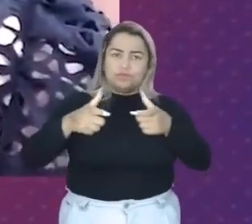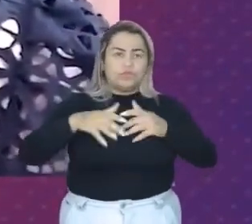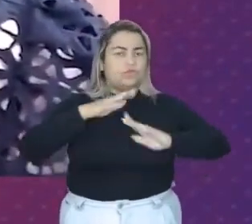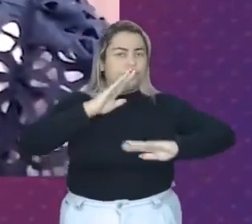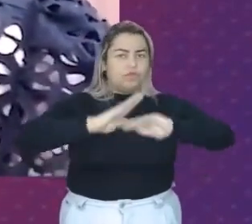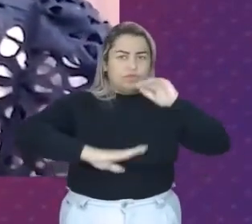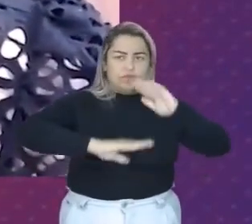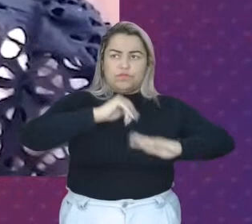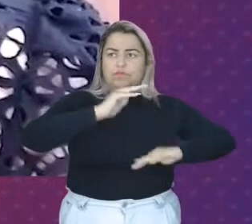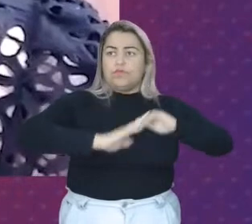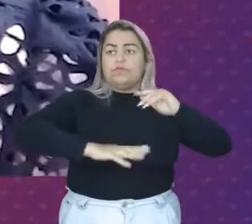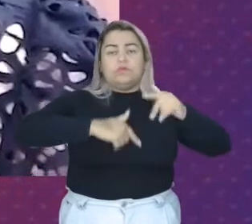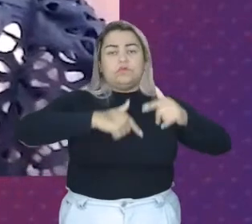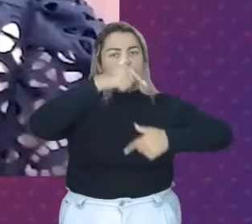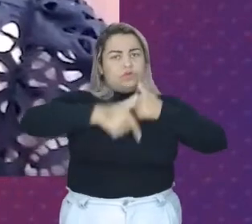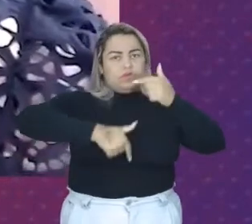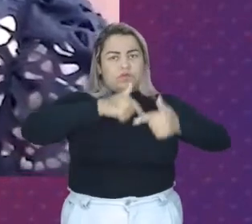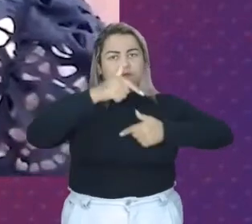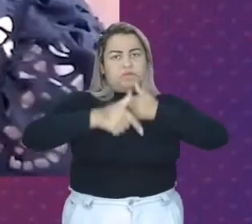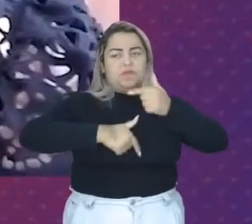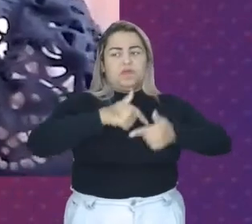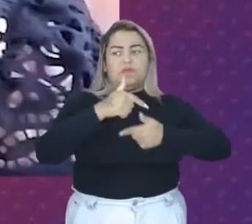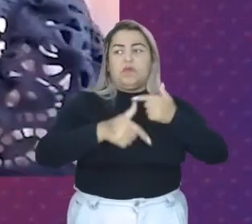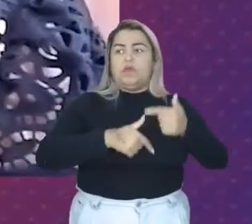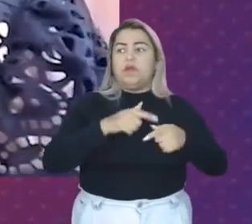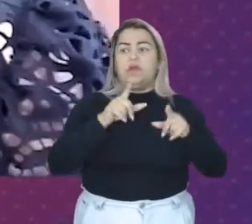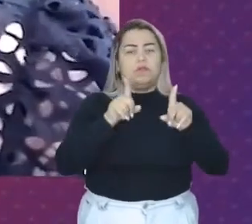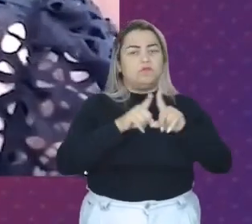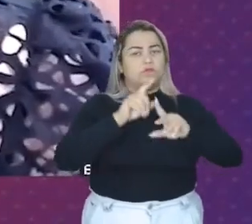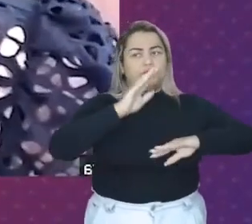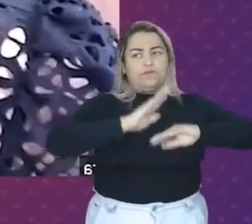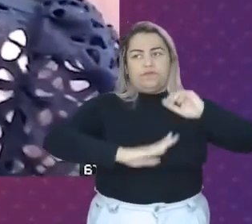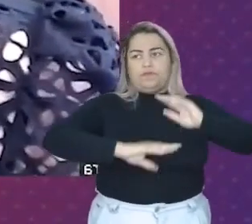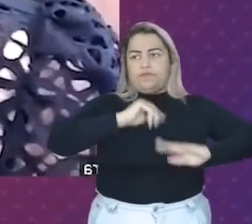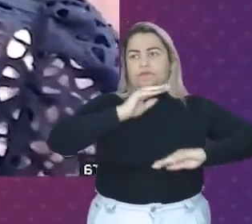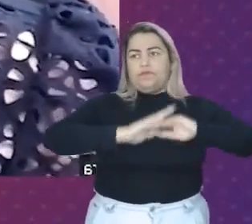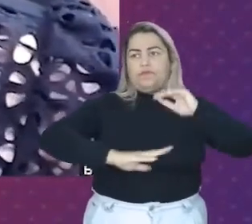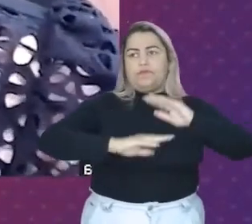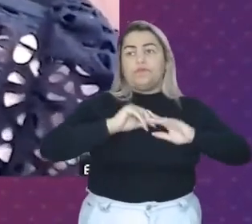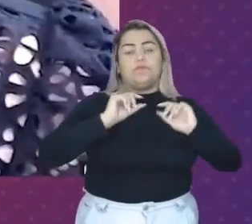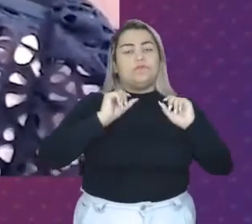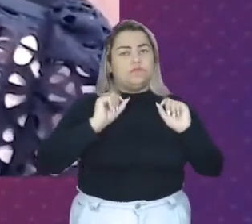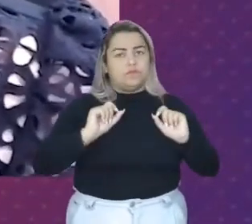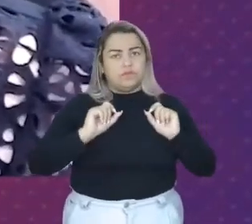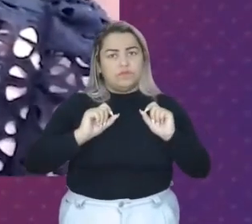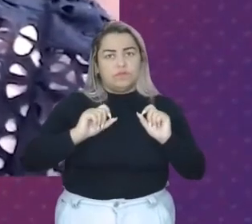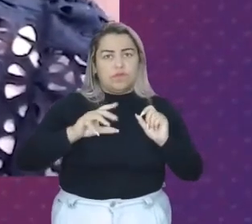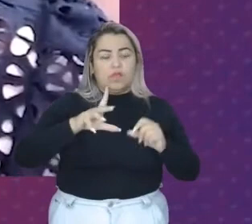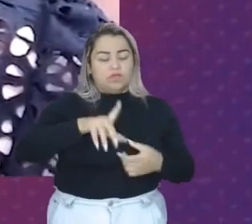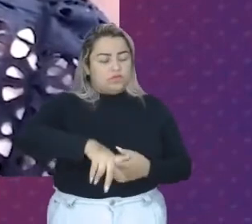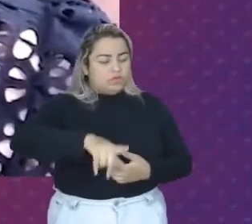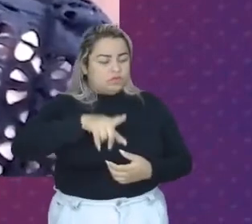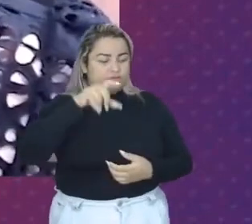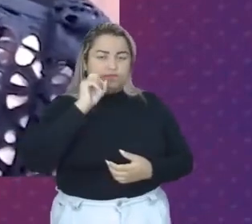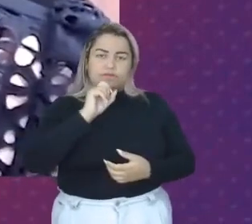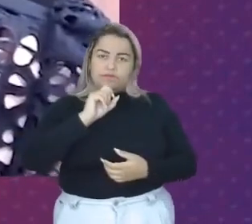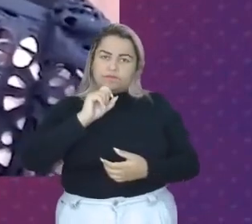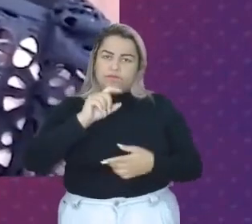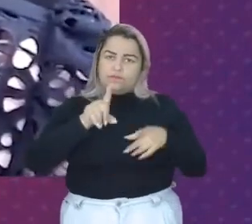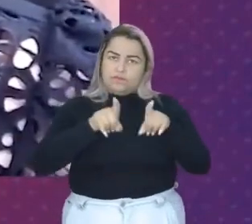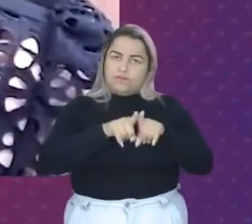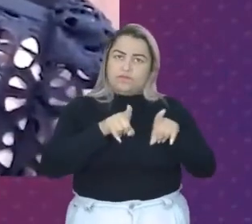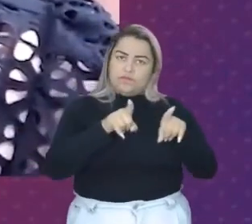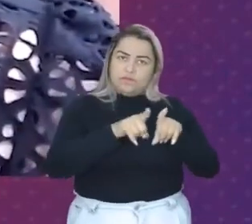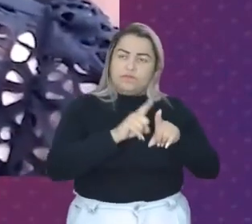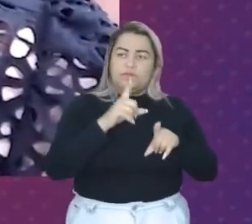espaço de trabalho, em qualquer nível de profissão, essa escolha ela tem que ser